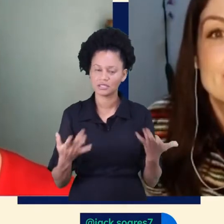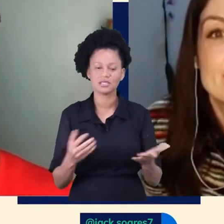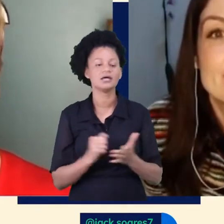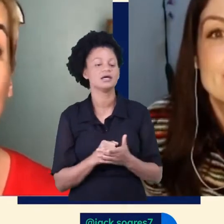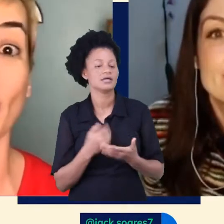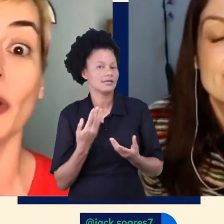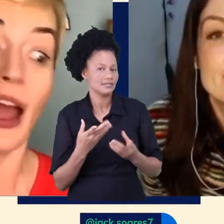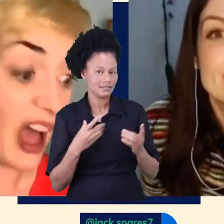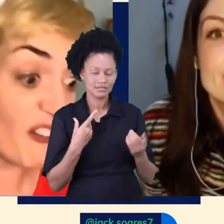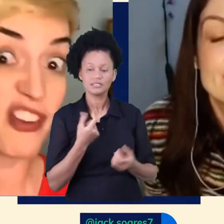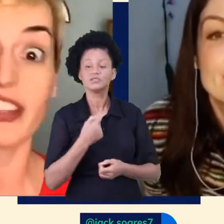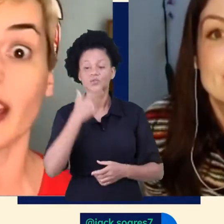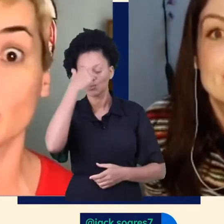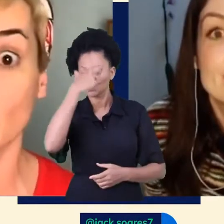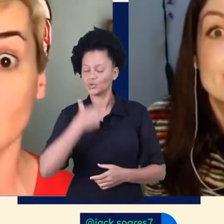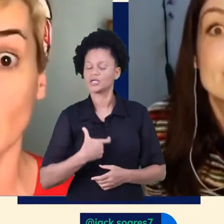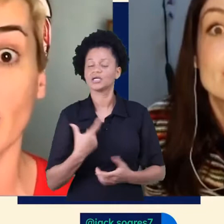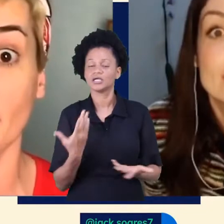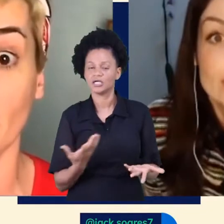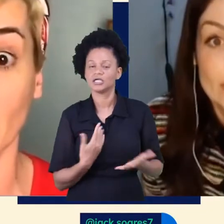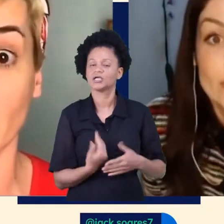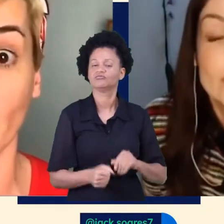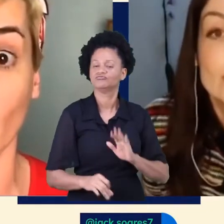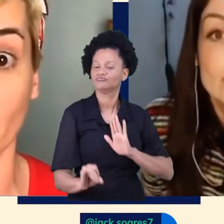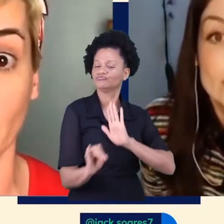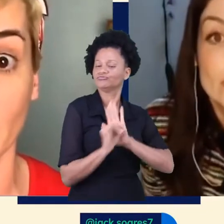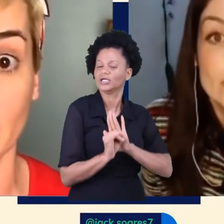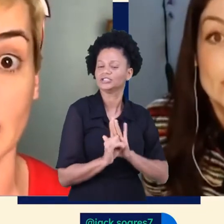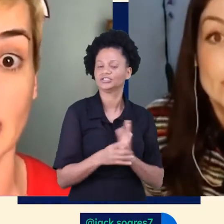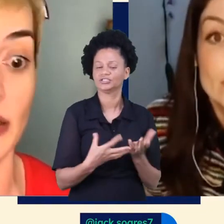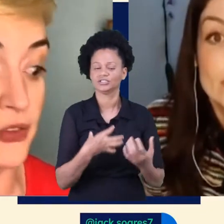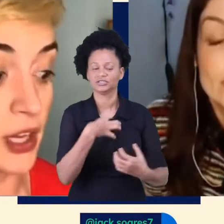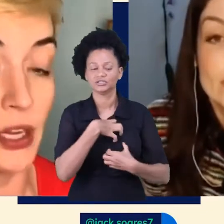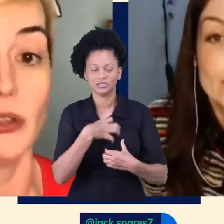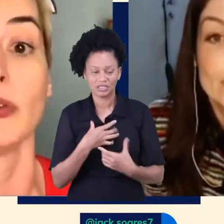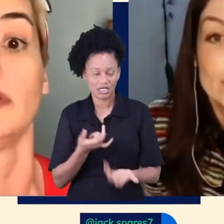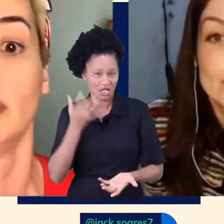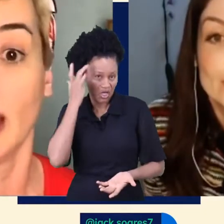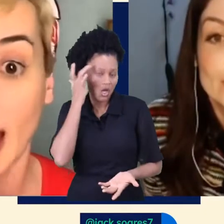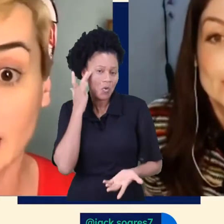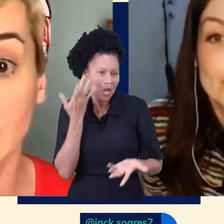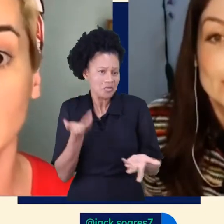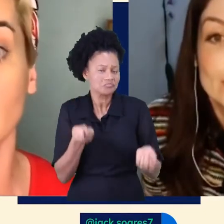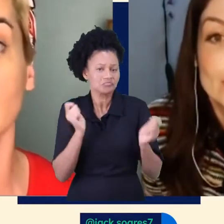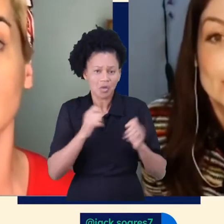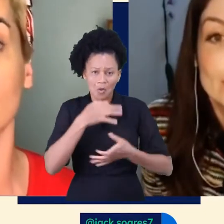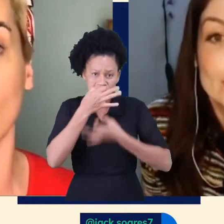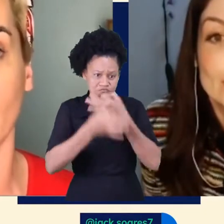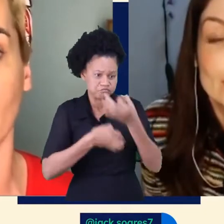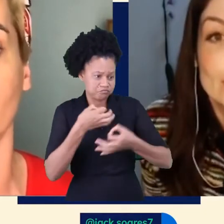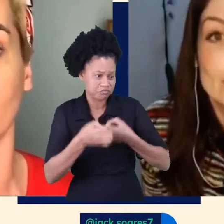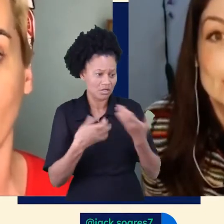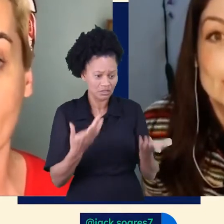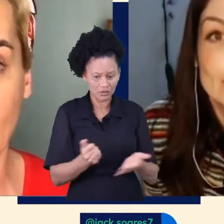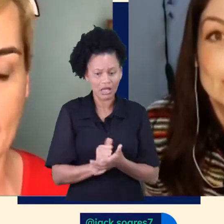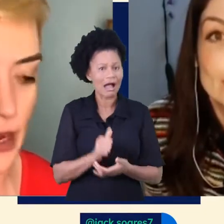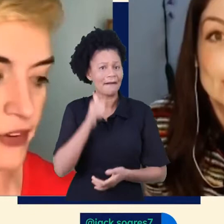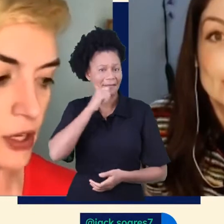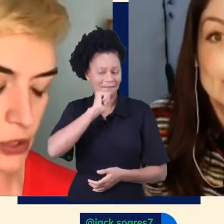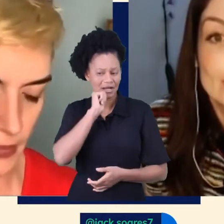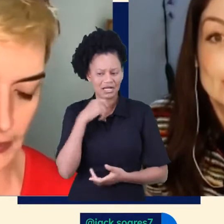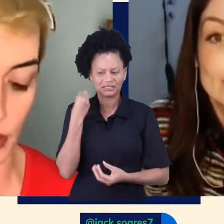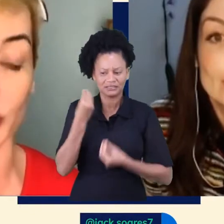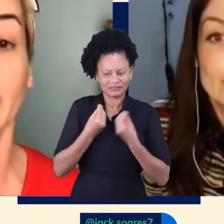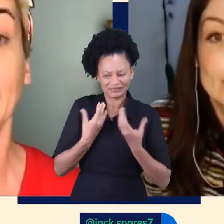se identifica. E enquanto... fica até a sugestão aí para a mãe que falou que o filho não está se identificando. Assistam essa história. É